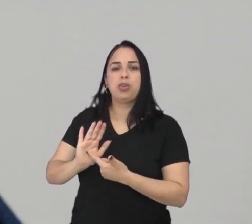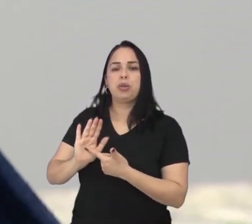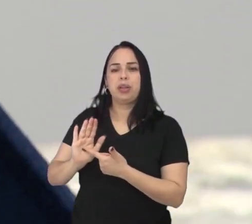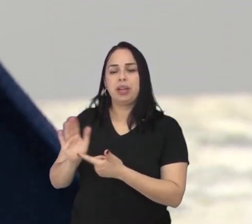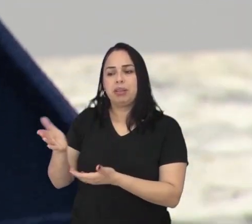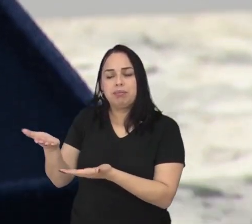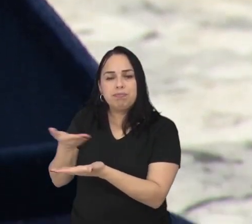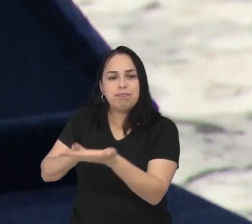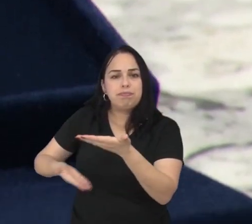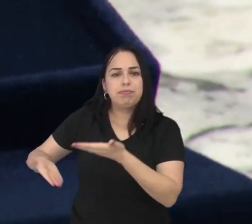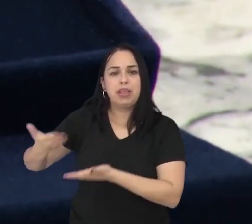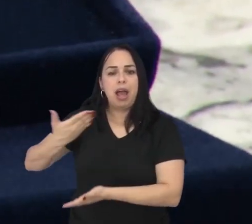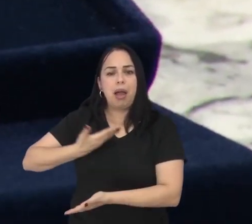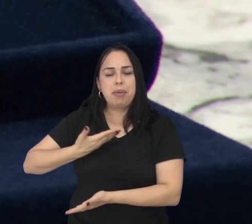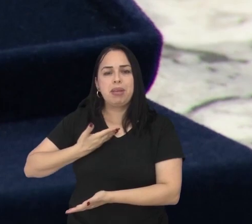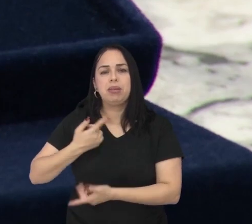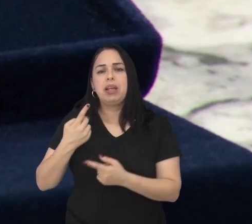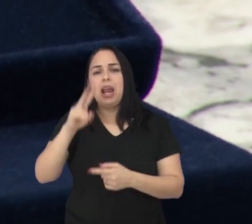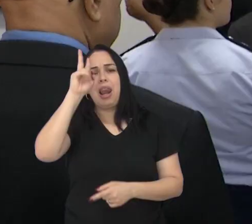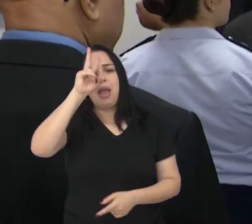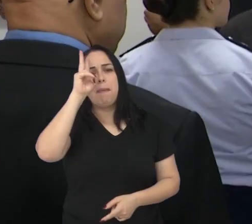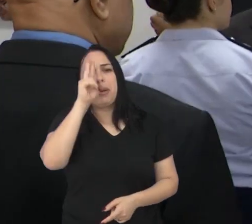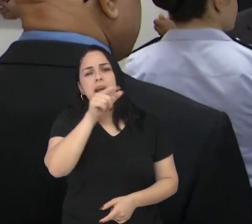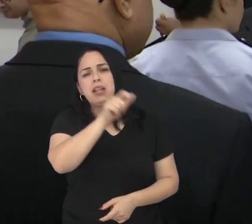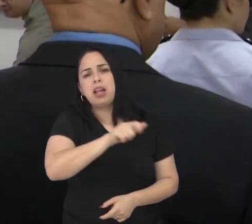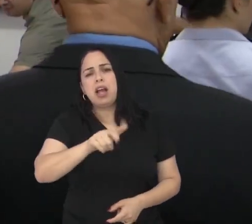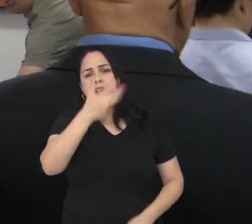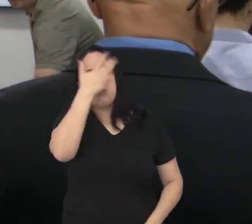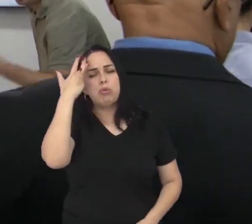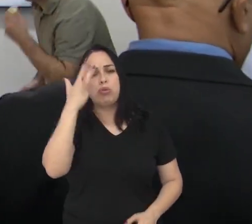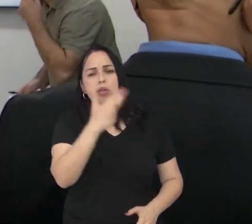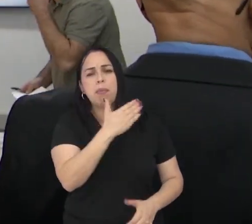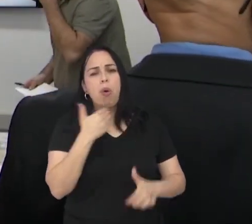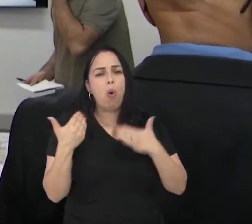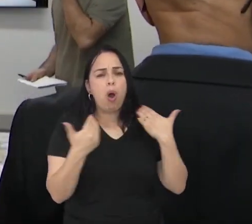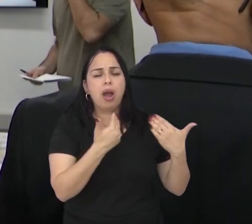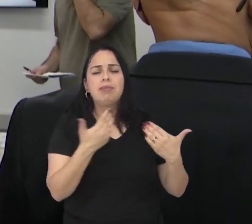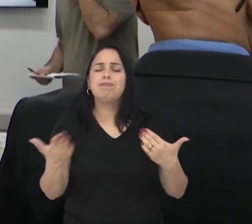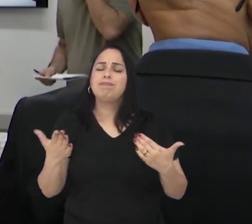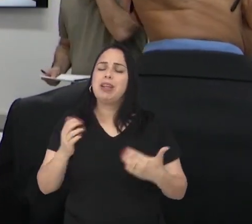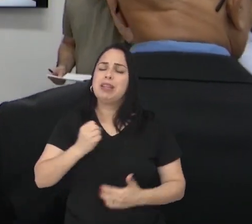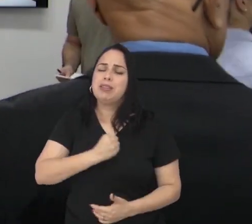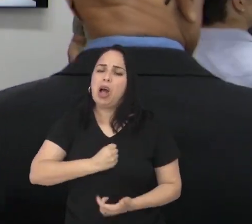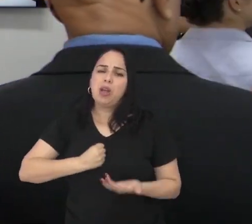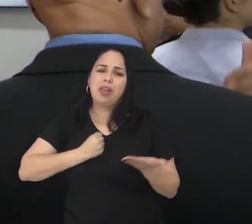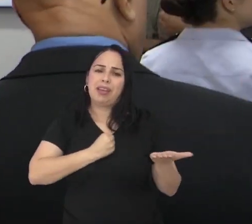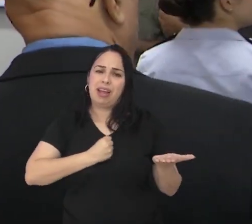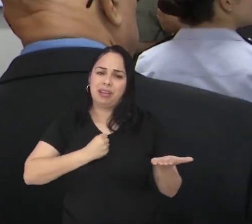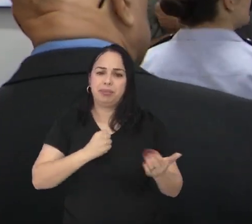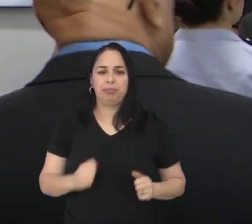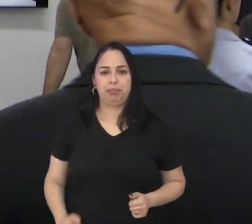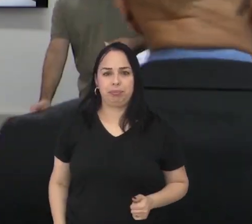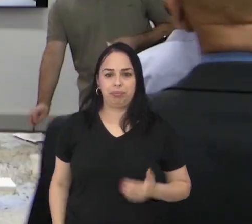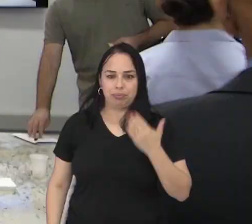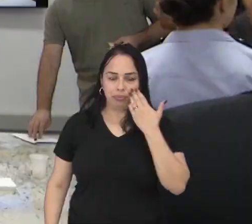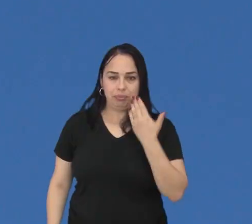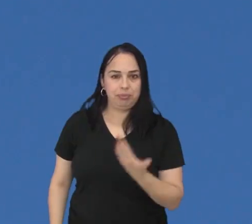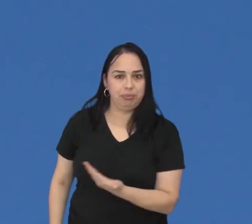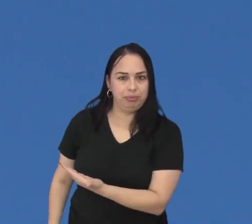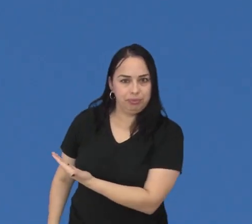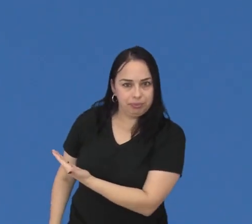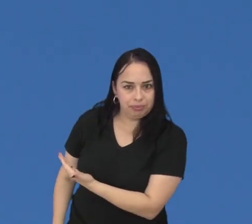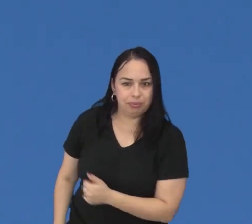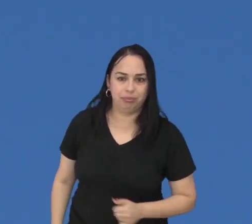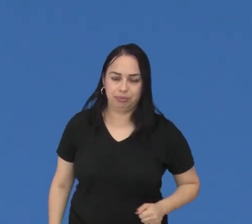a proximidade, né, dos amigos queridos que se foram, mas ao mesmo tempo a saudade se torna em parte de felicidade.